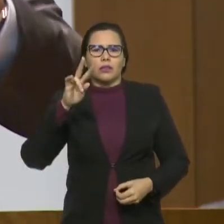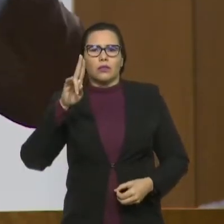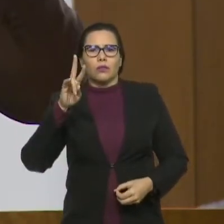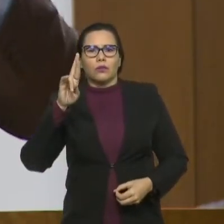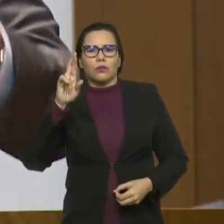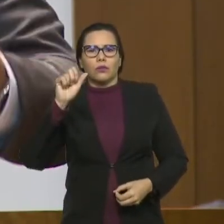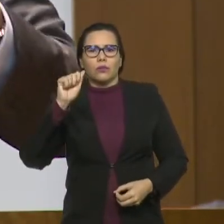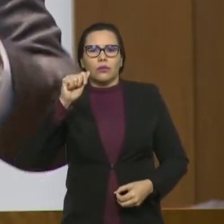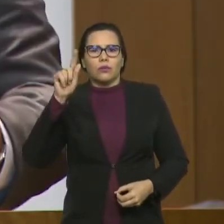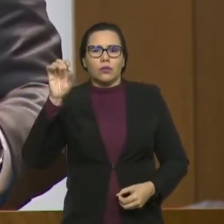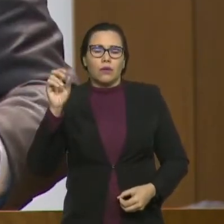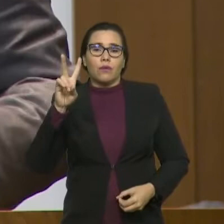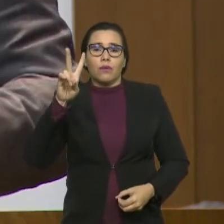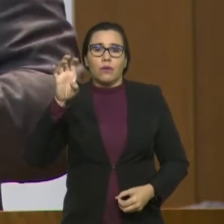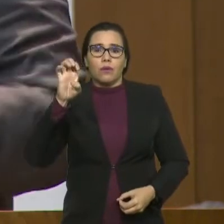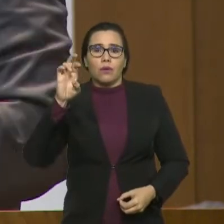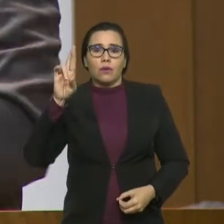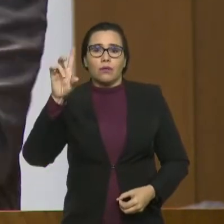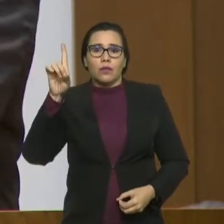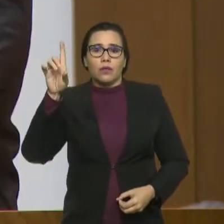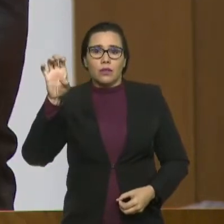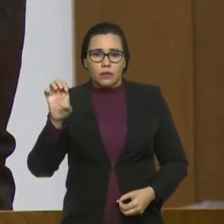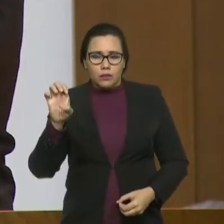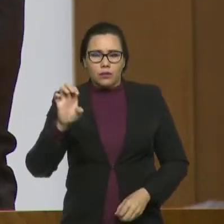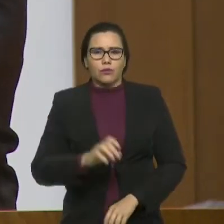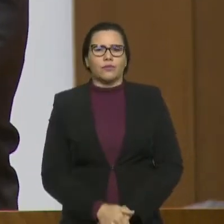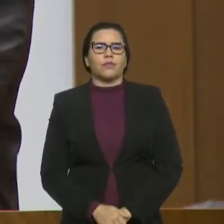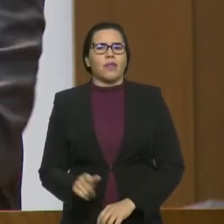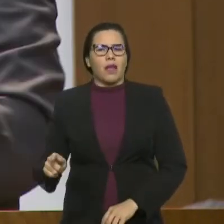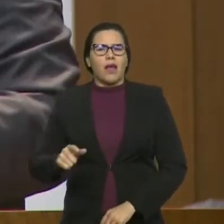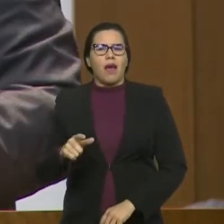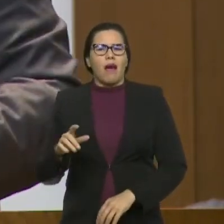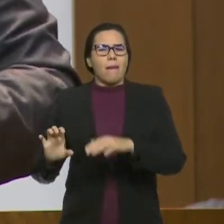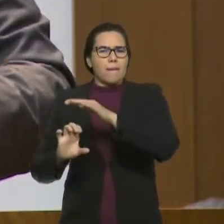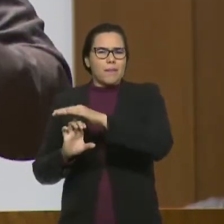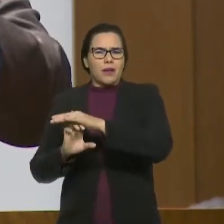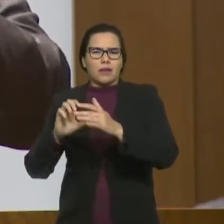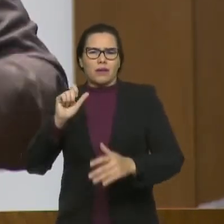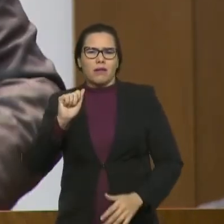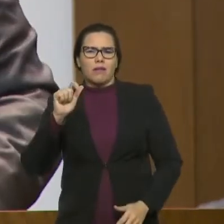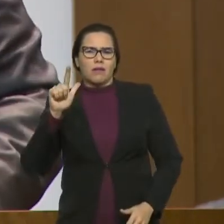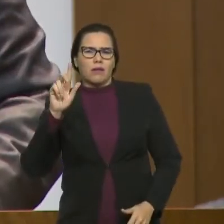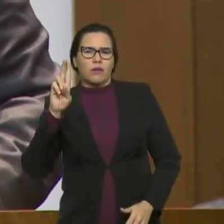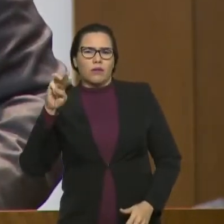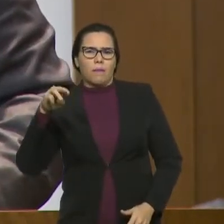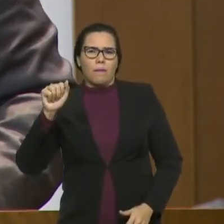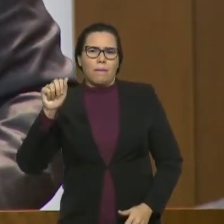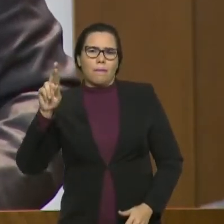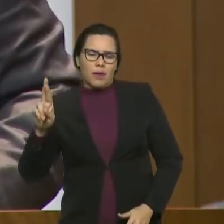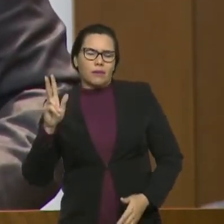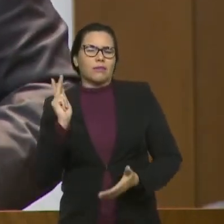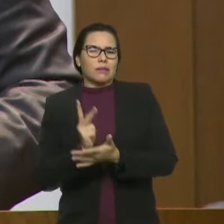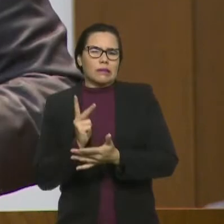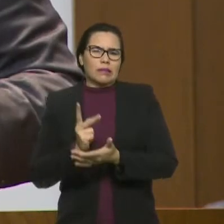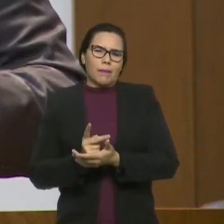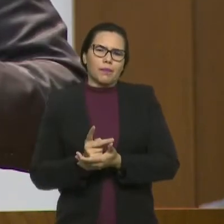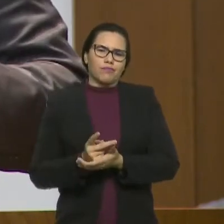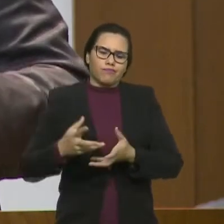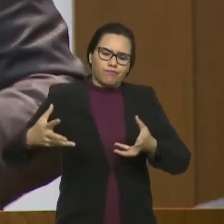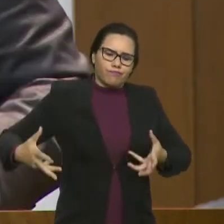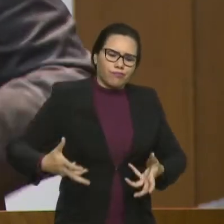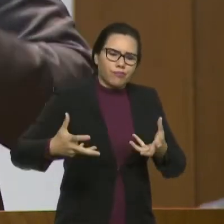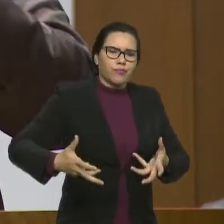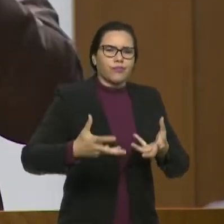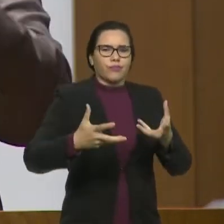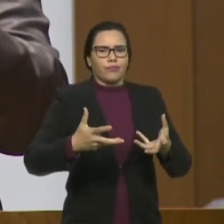E a Alumar sempre investiu forte. E eu tenho certeza, com a retomada da produção do alumínio, eu tenho certeza